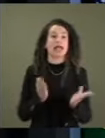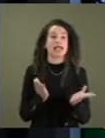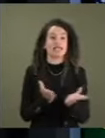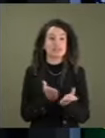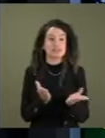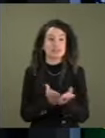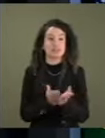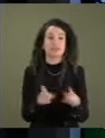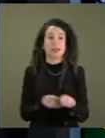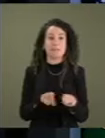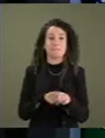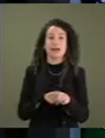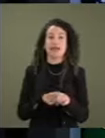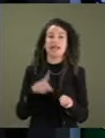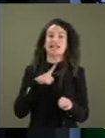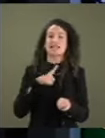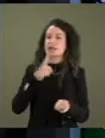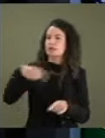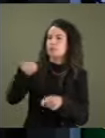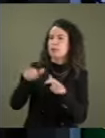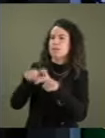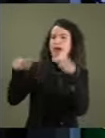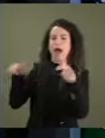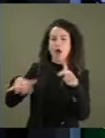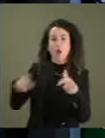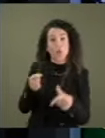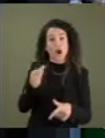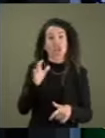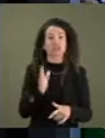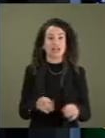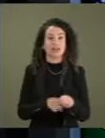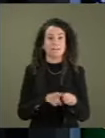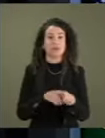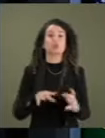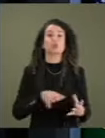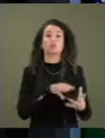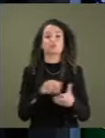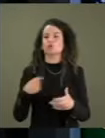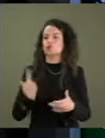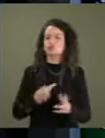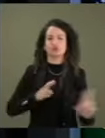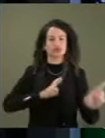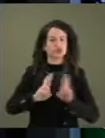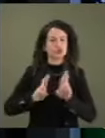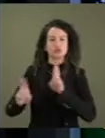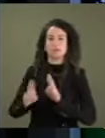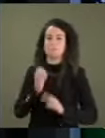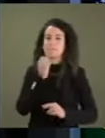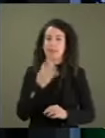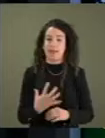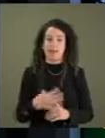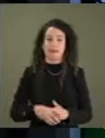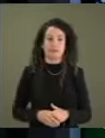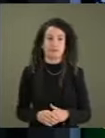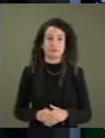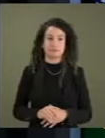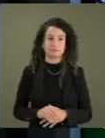aí, maior nação evangélica também quase já do mundo, todo mundo se relaciona bem,